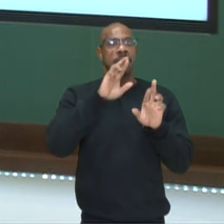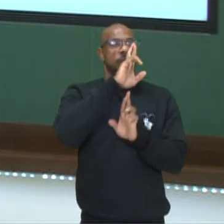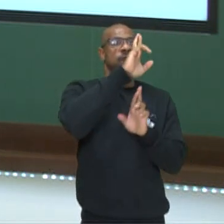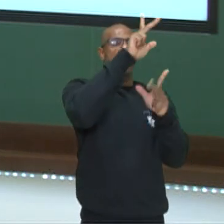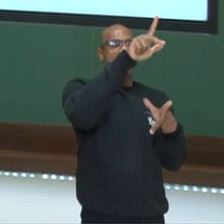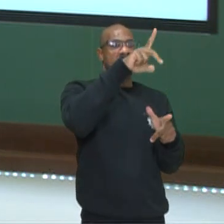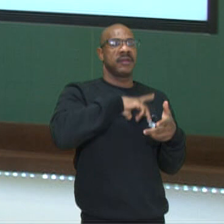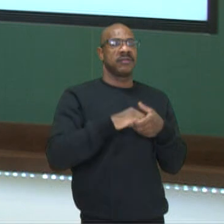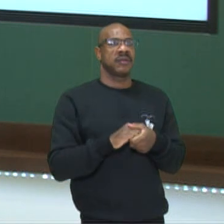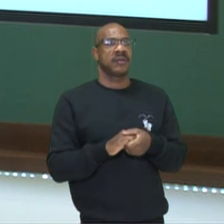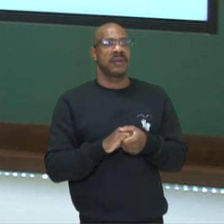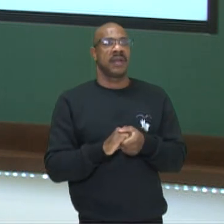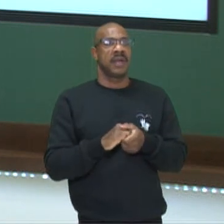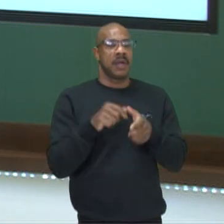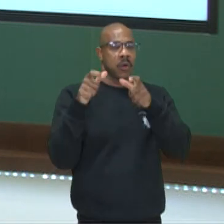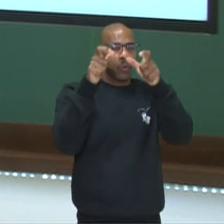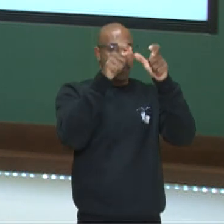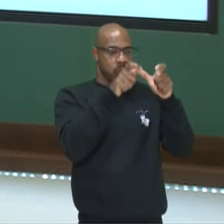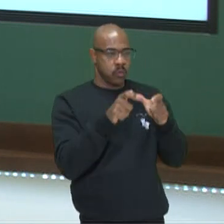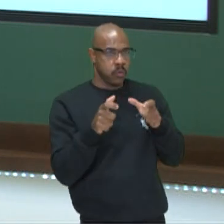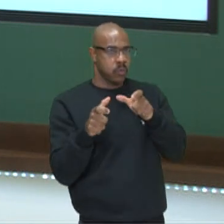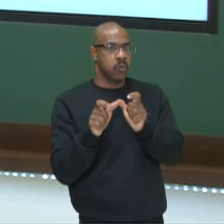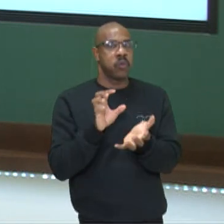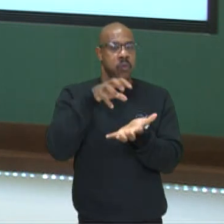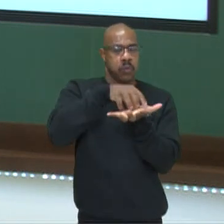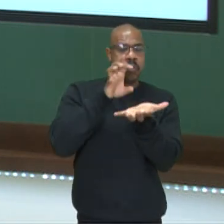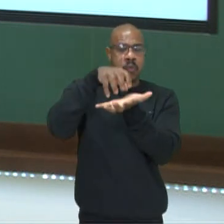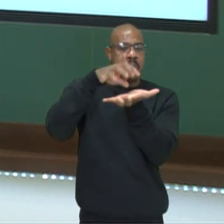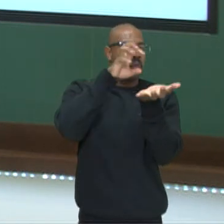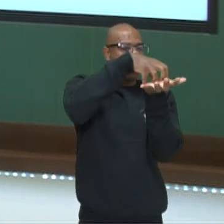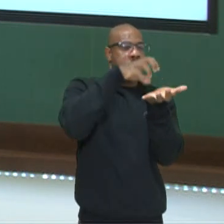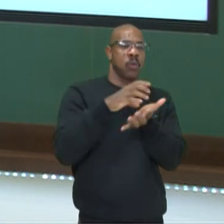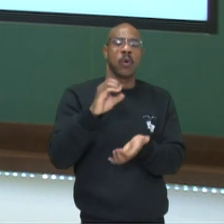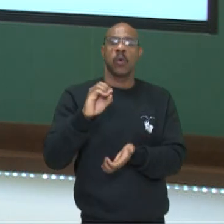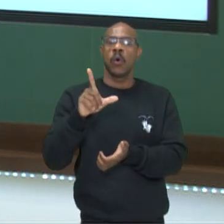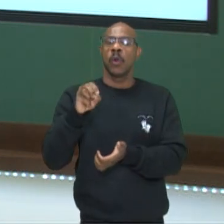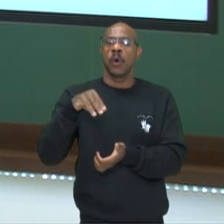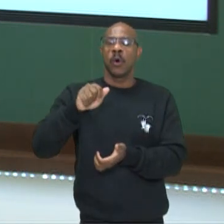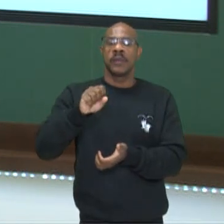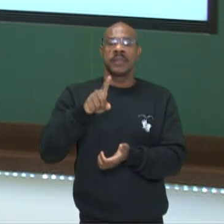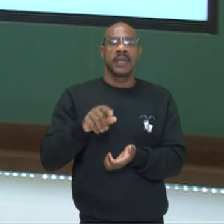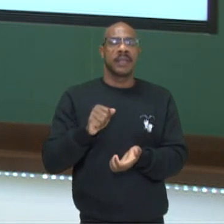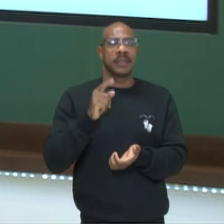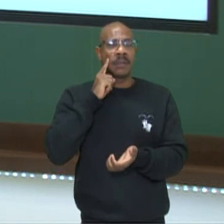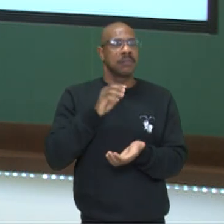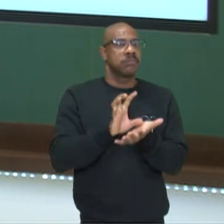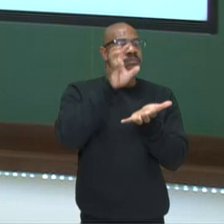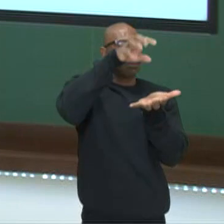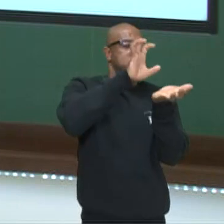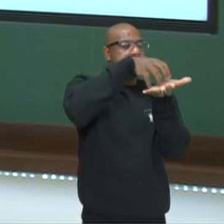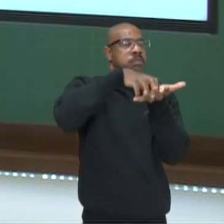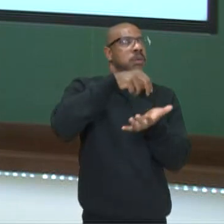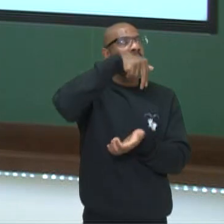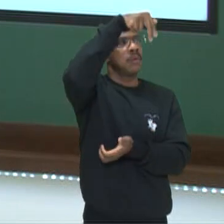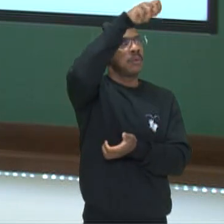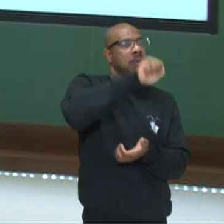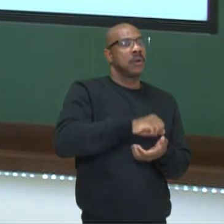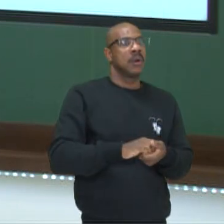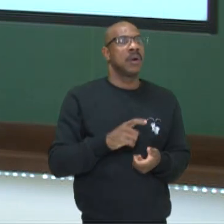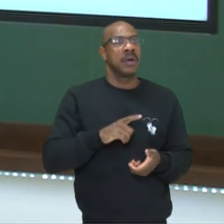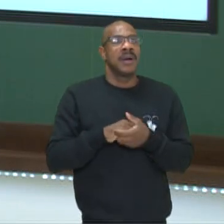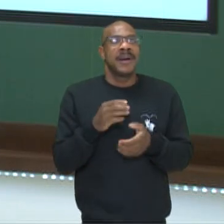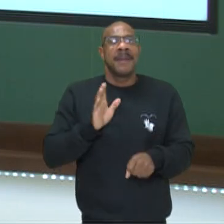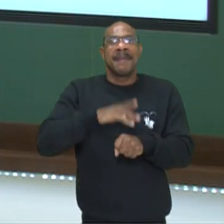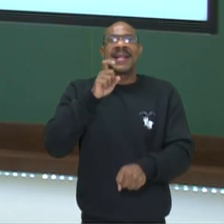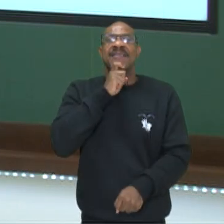diferença, né, entre essas colônias, esse bloco de colônias que estavam ao norte e esses blocos de colônia que estavam ao sul, né? O clima mais